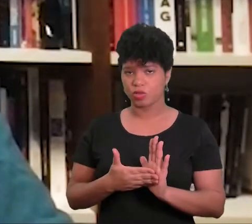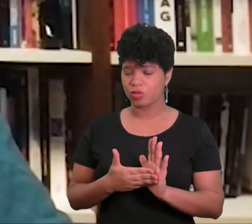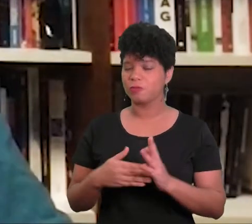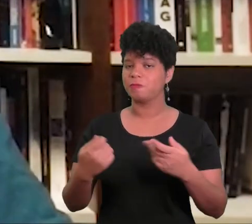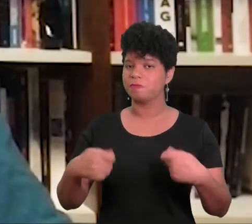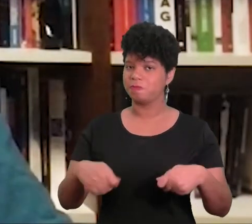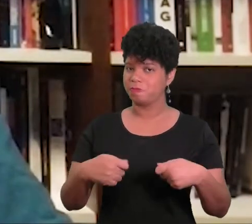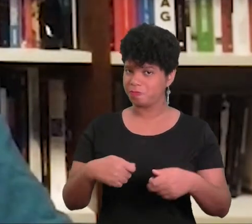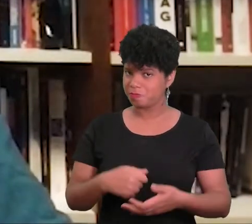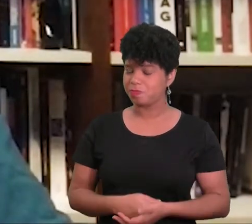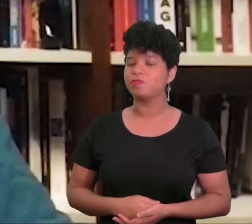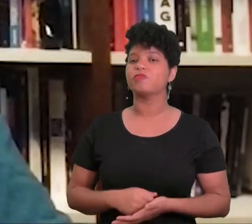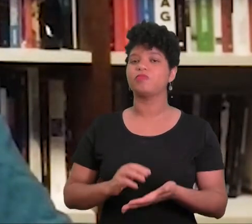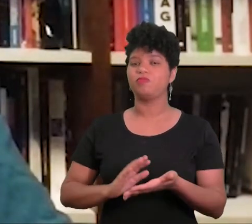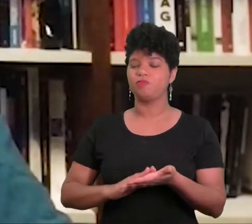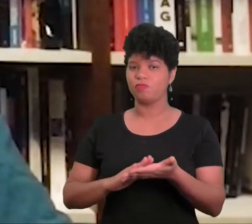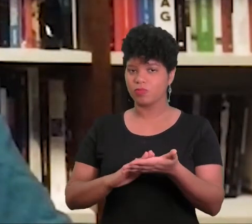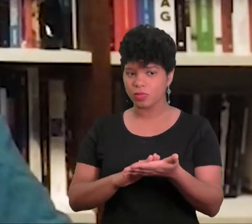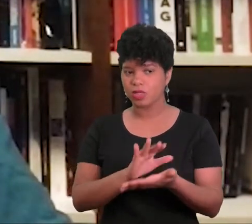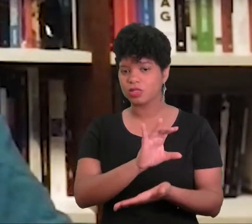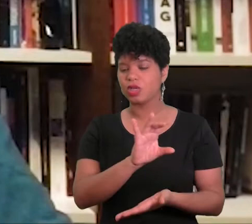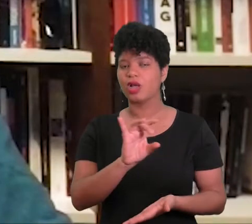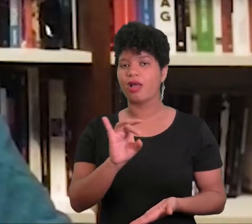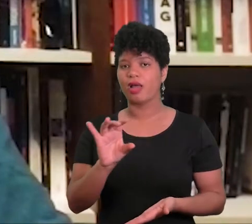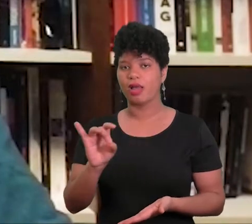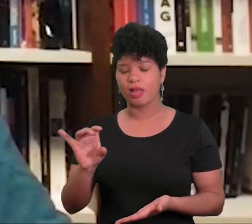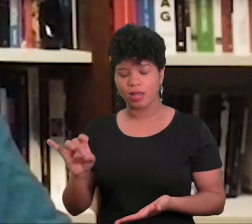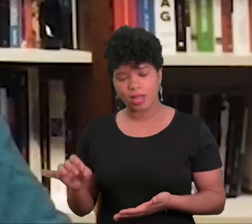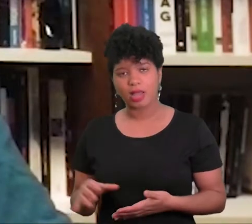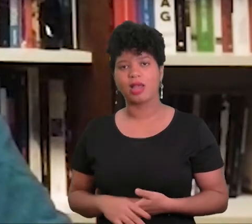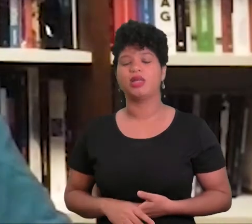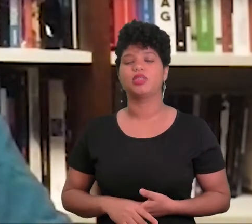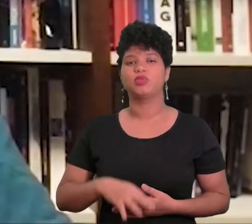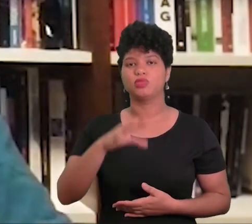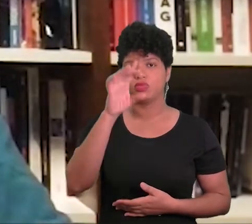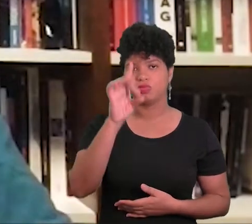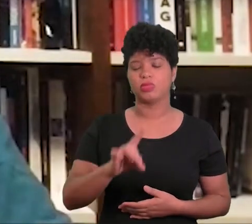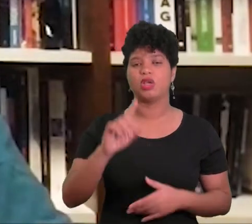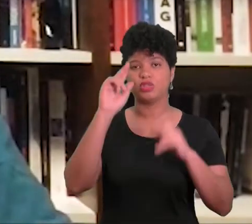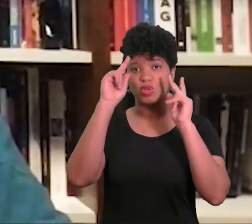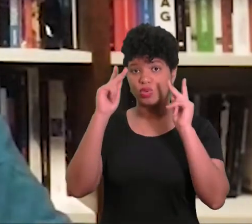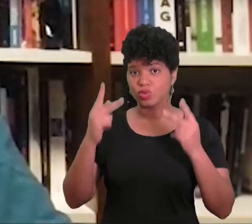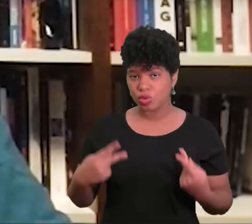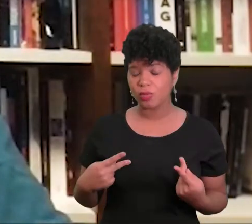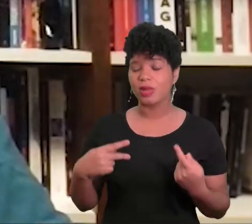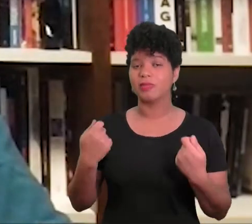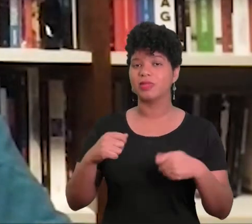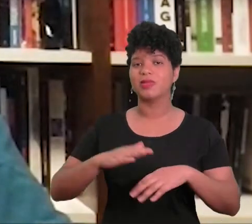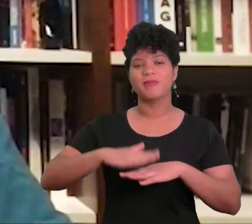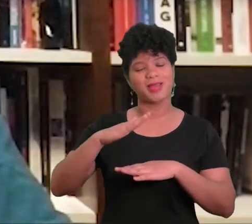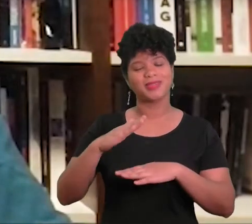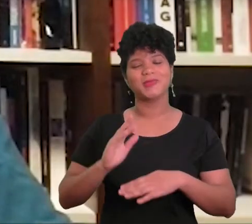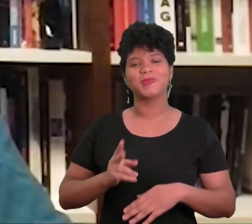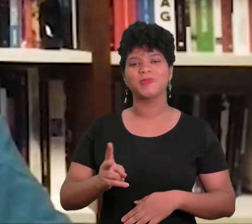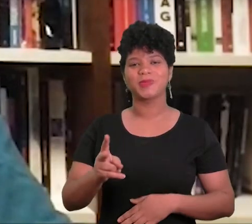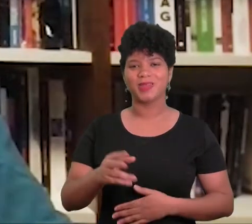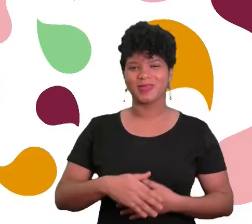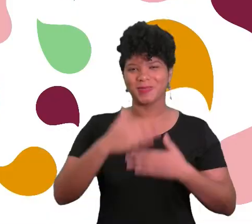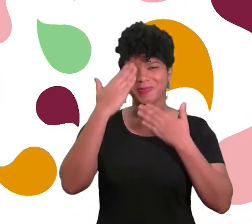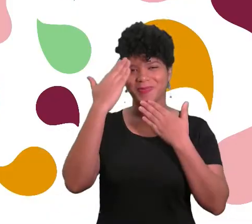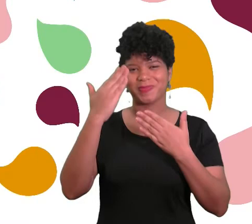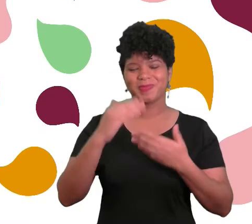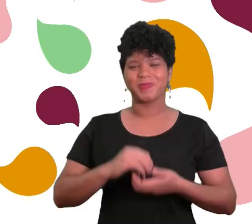em consideração cada vez mais ampla dos direitos humanos para todos e para sempre.